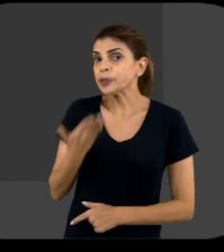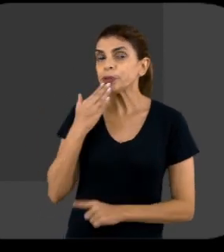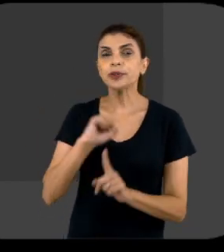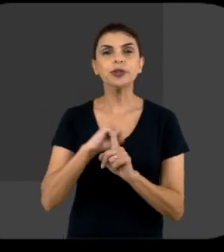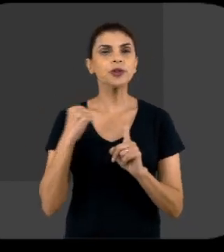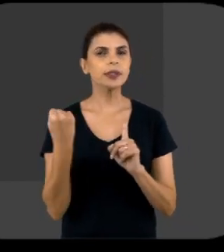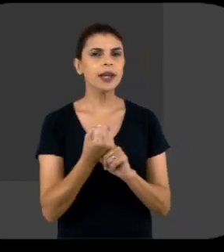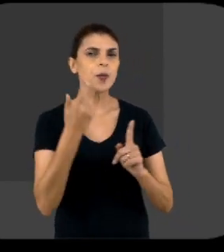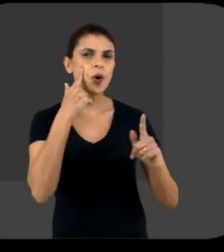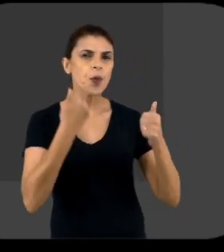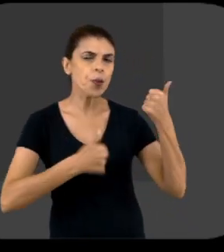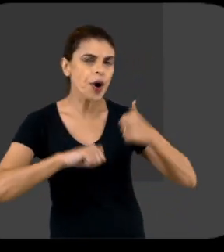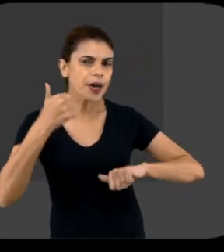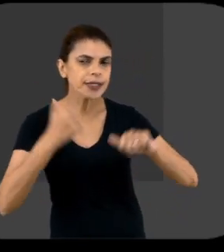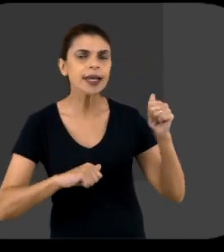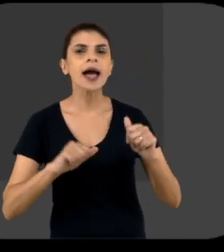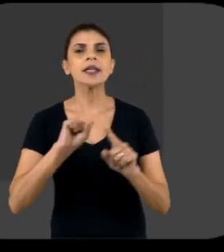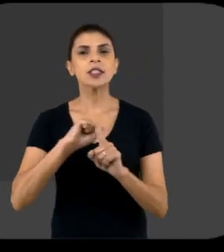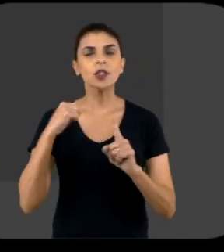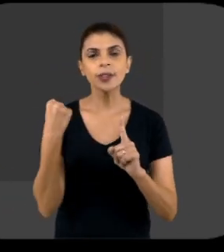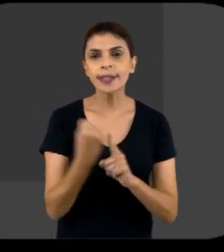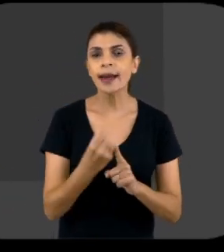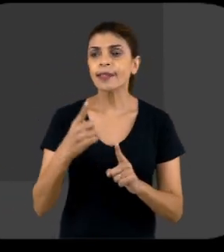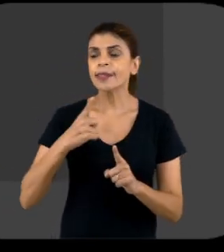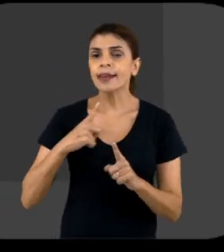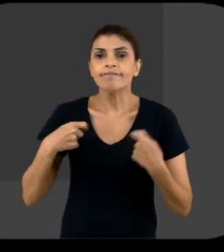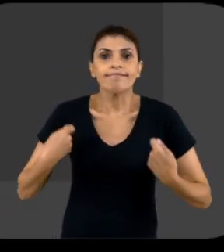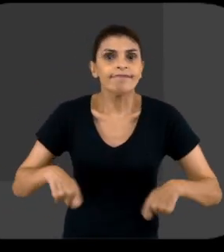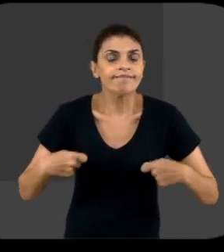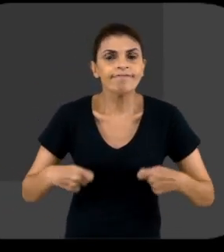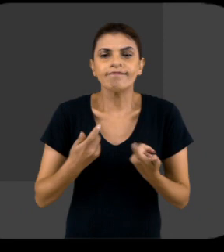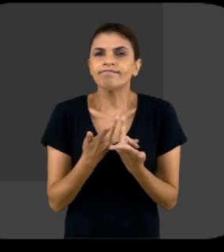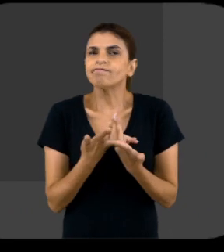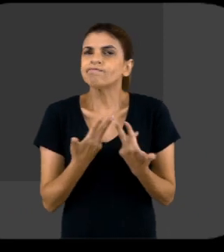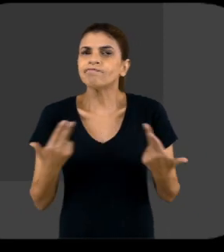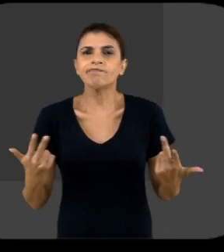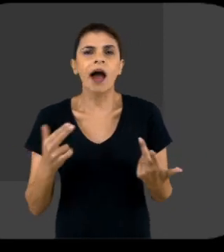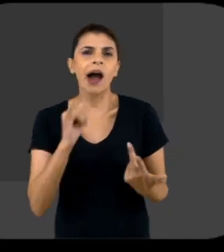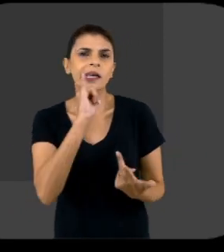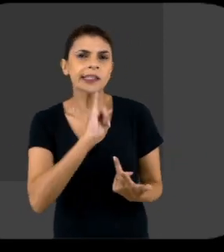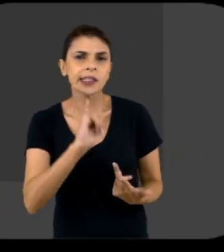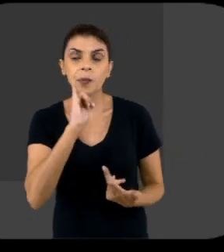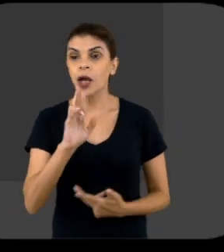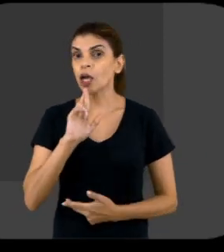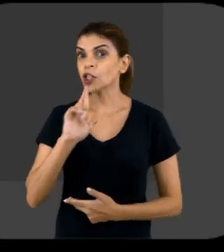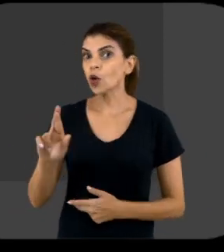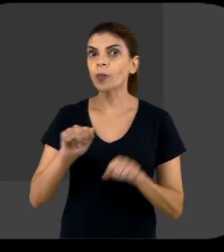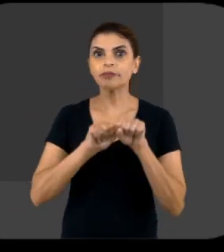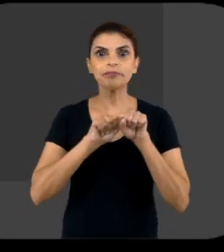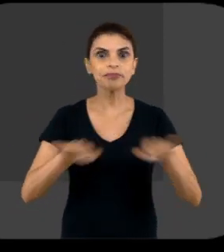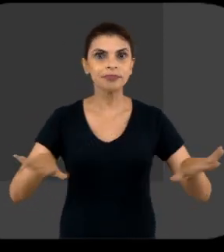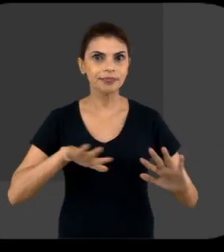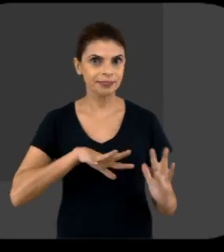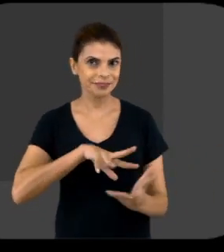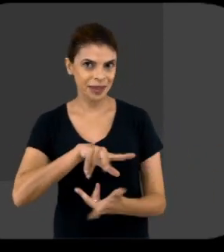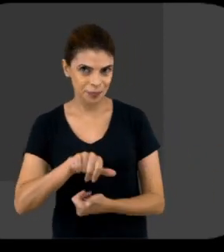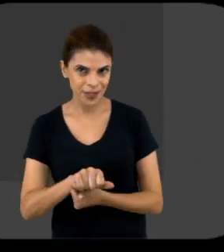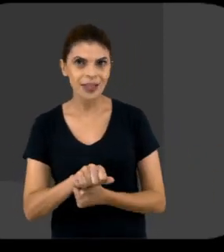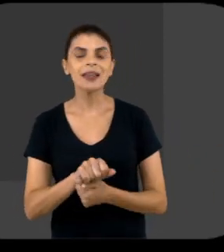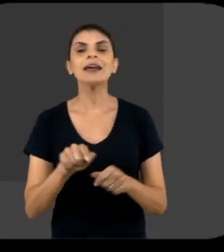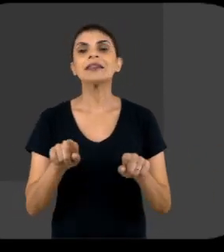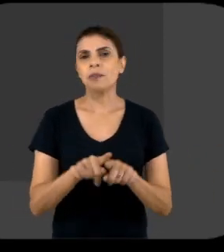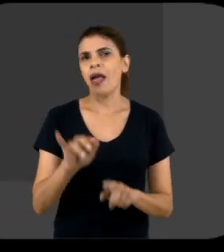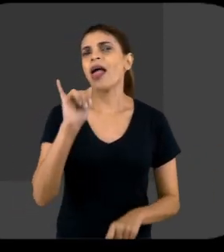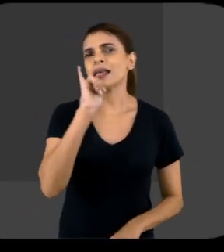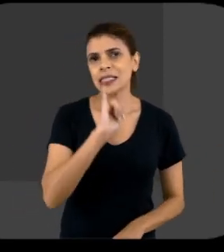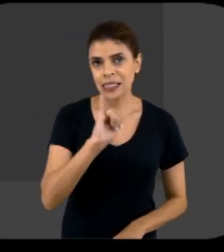são requisitos os quais a sociedade nos demanda, como, por exemplo, dar resposta a uma epidemia,